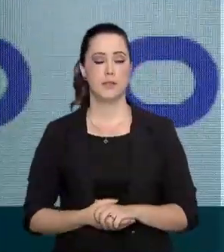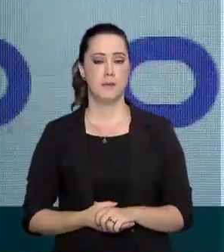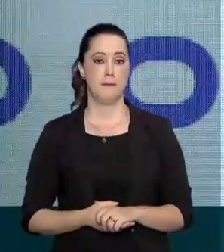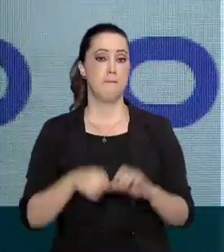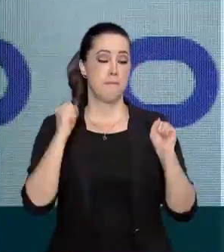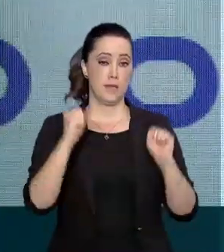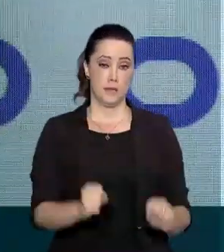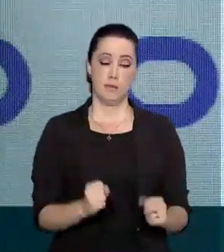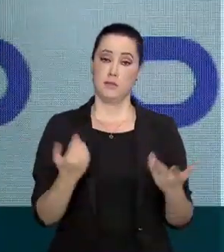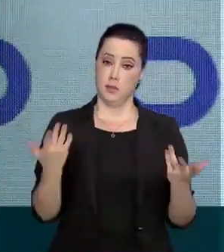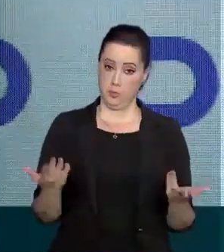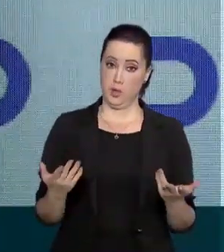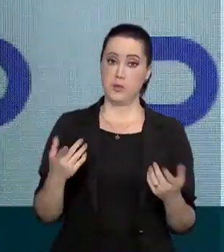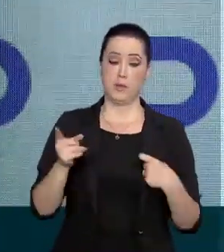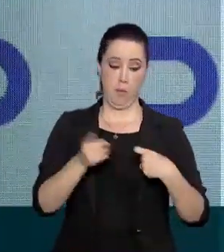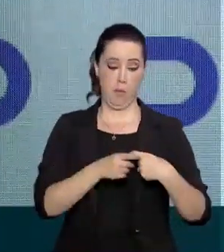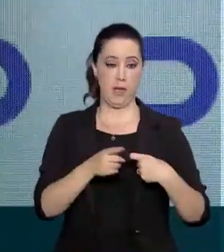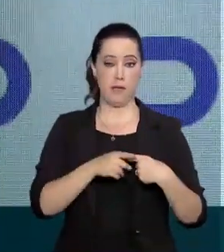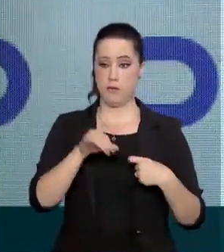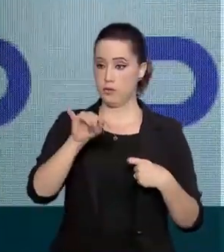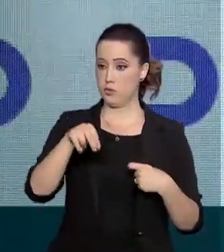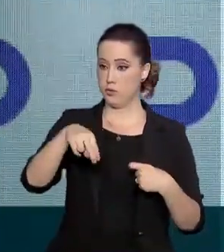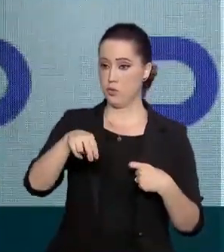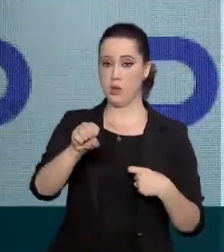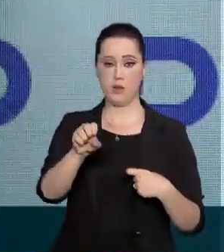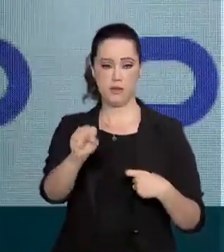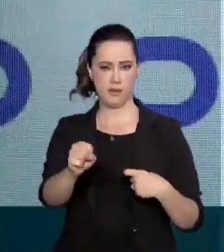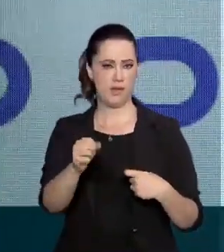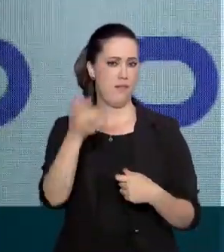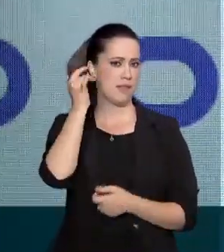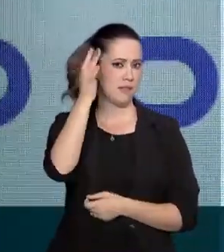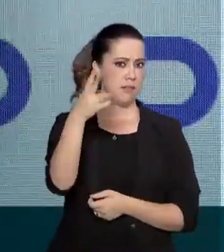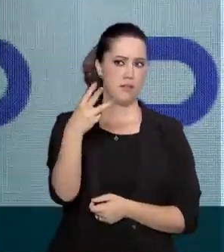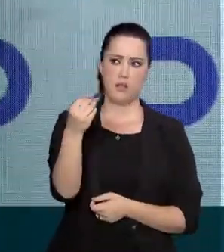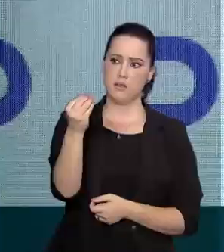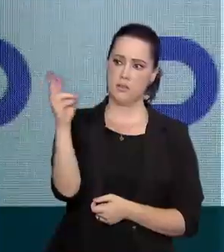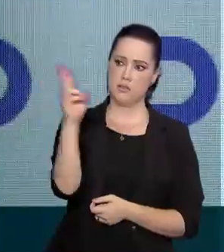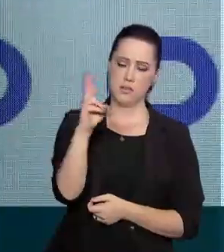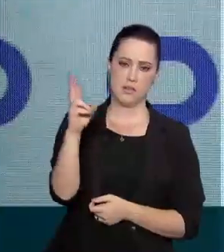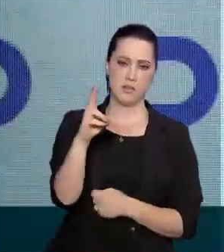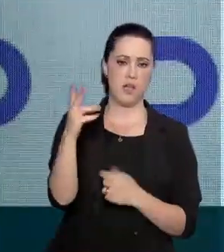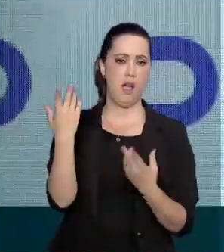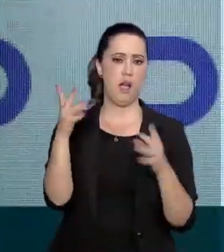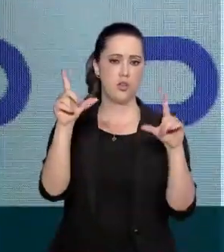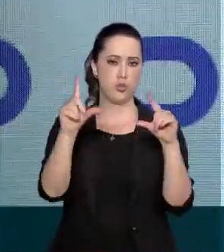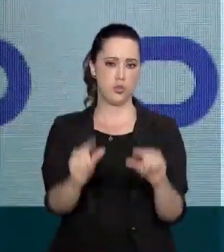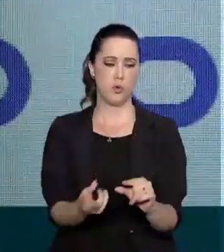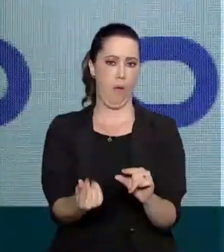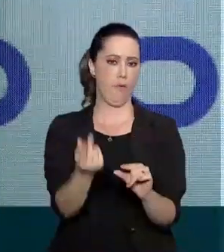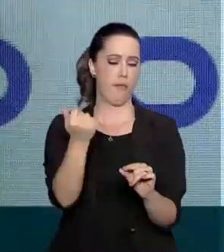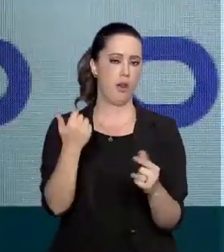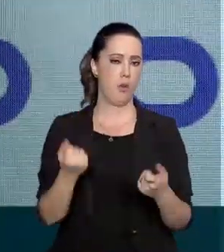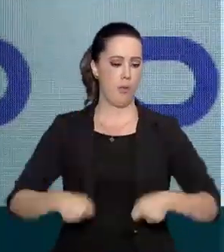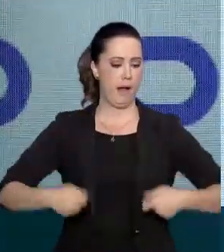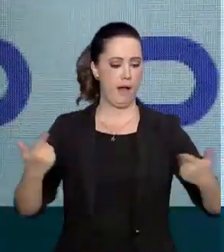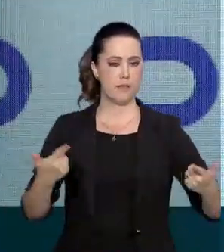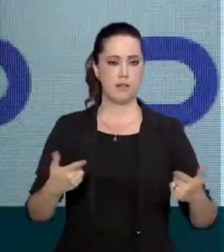Pode ser o médico do INSS. Vamos facilitar em R$ 300, diminuir em R$ 300 o preço de uma carteira de